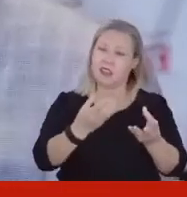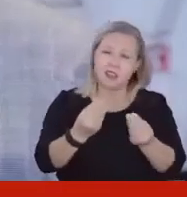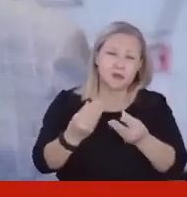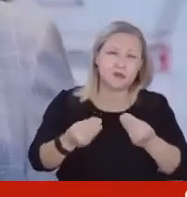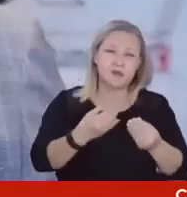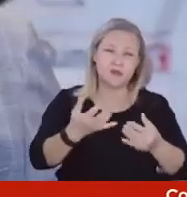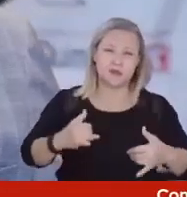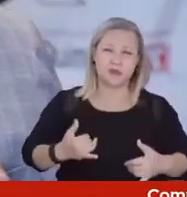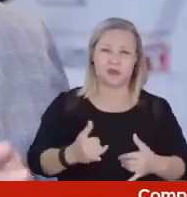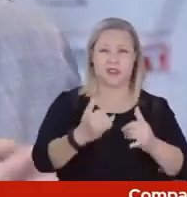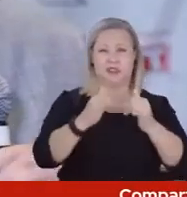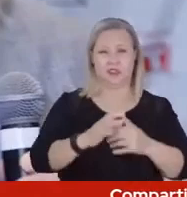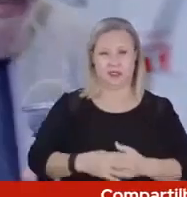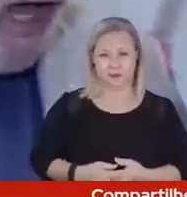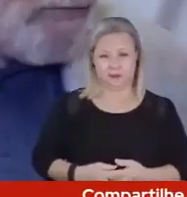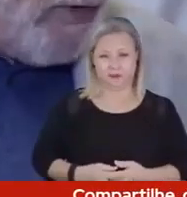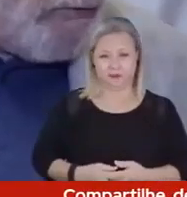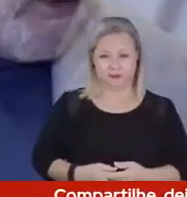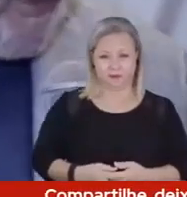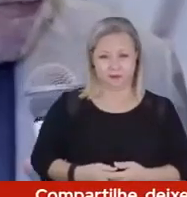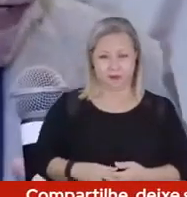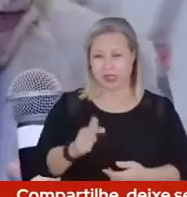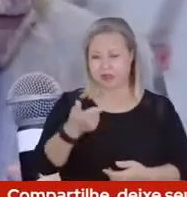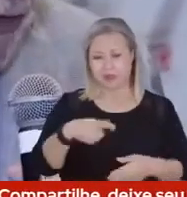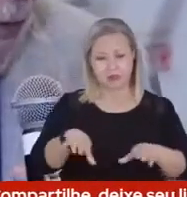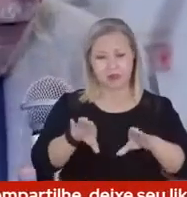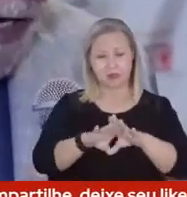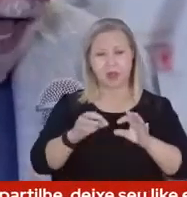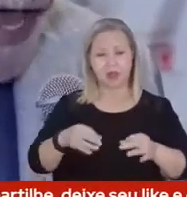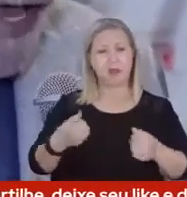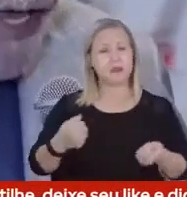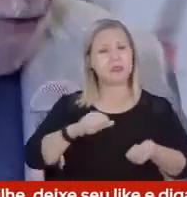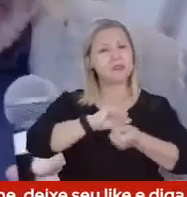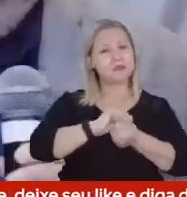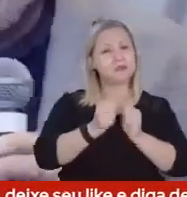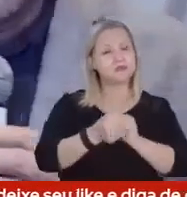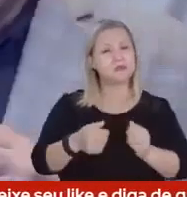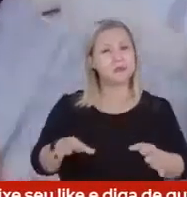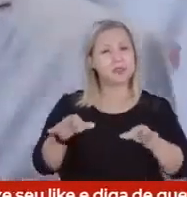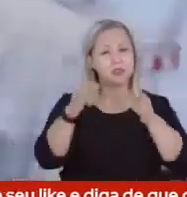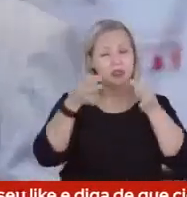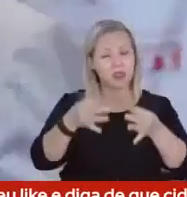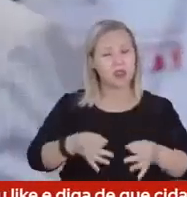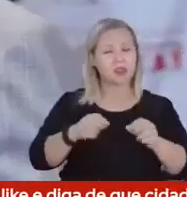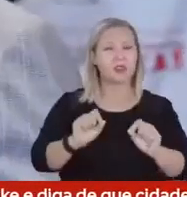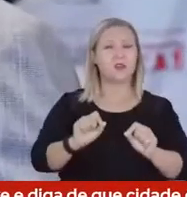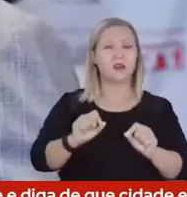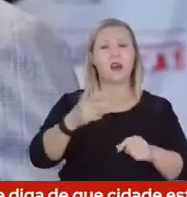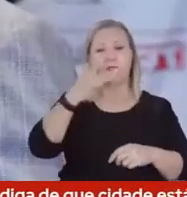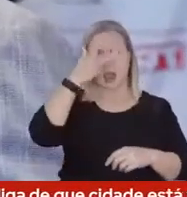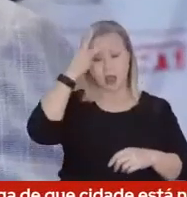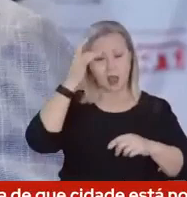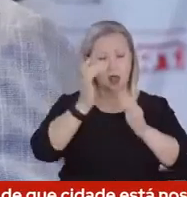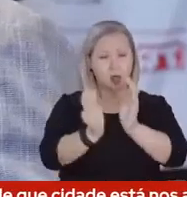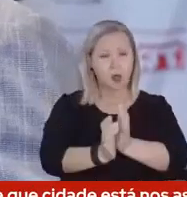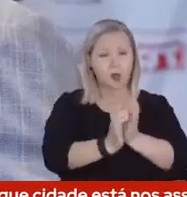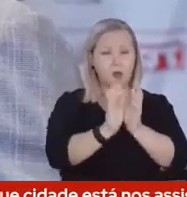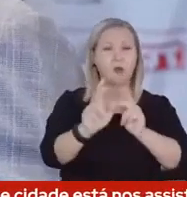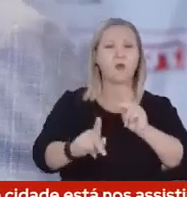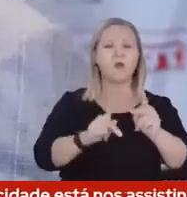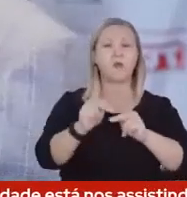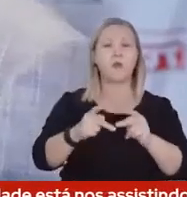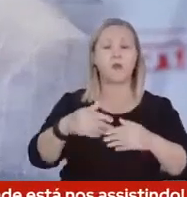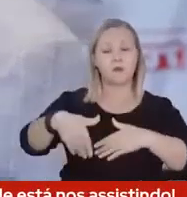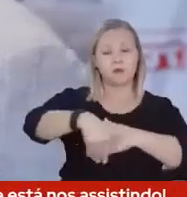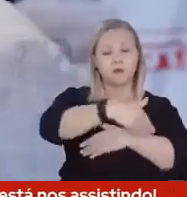É só a gente se adequar como é que vai tratar as pessoas ribeirinhas que moram lá e as pessoas que são donas das terras.